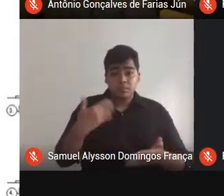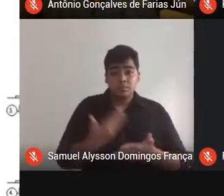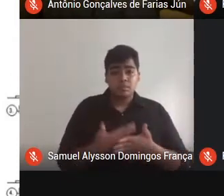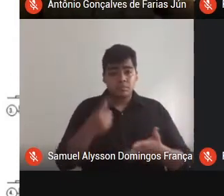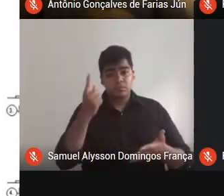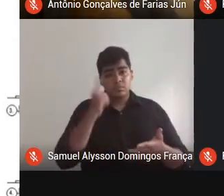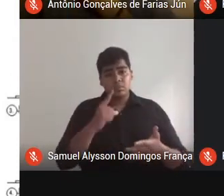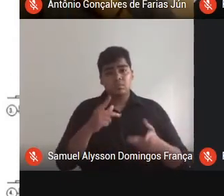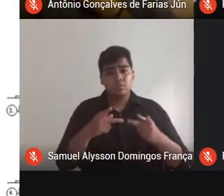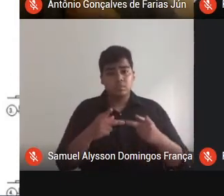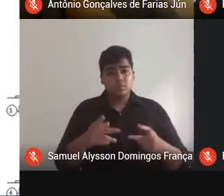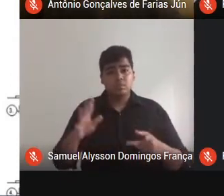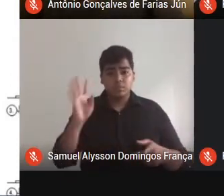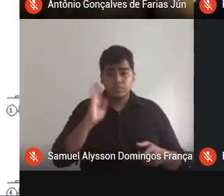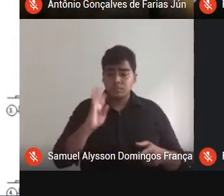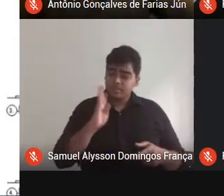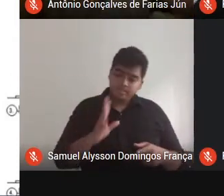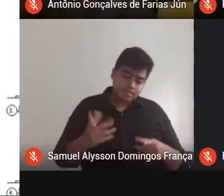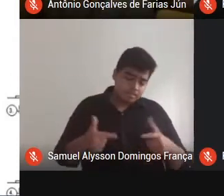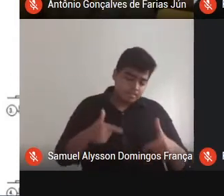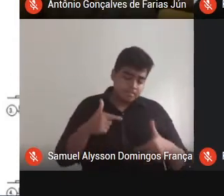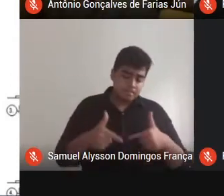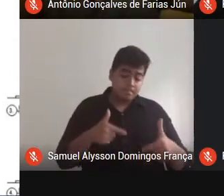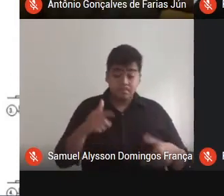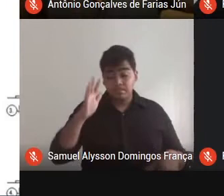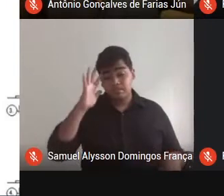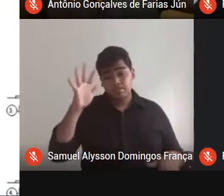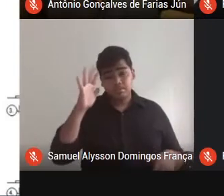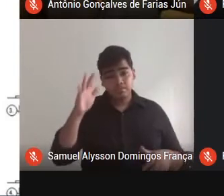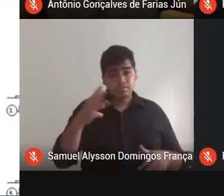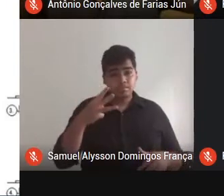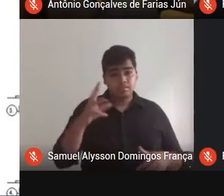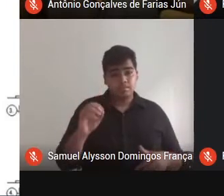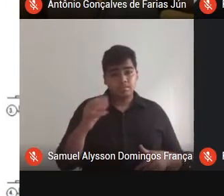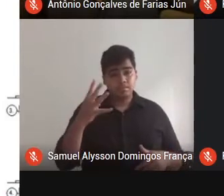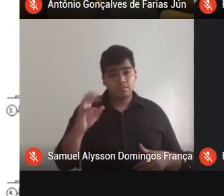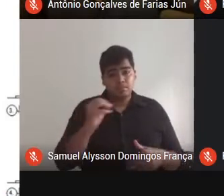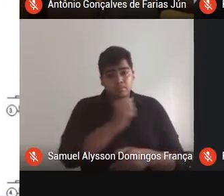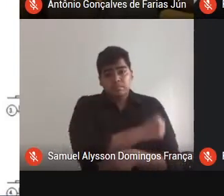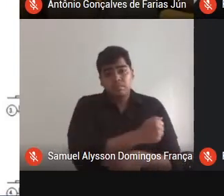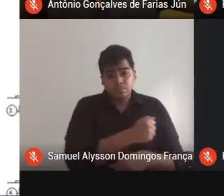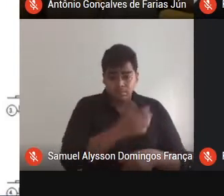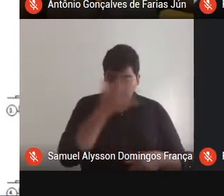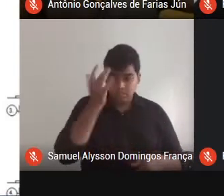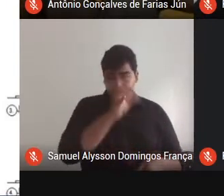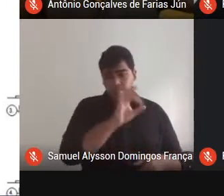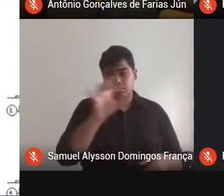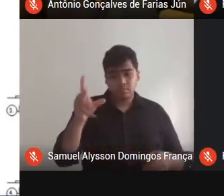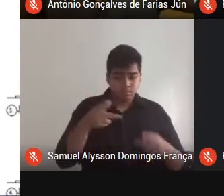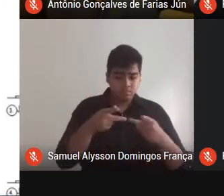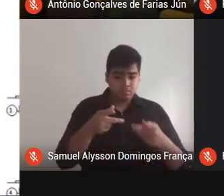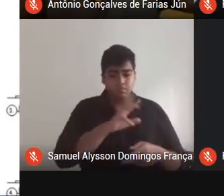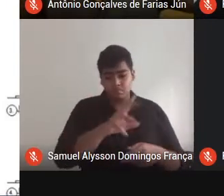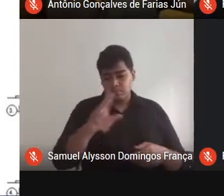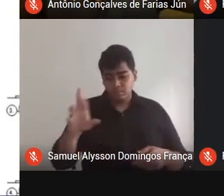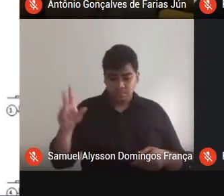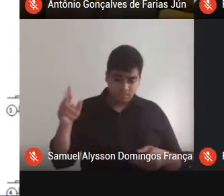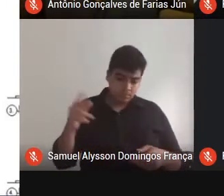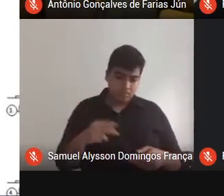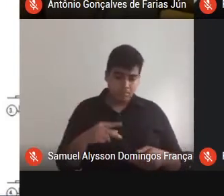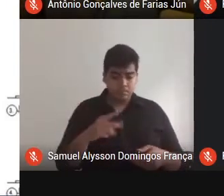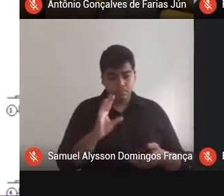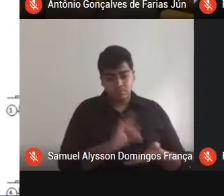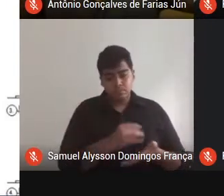legal. Então, é muito trabalho, porque imagina, né, tem 30, 40 alunos, cada um entrega um projeto diferente para uma situação real, porque